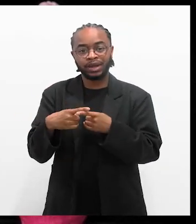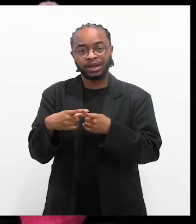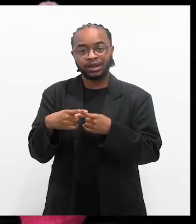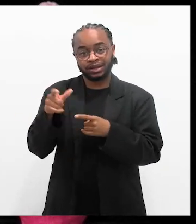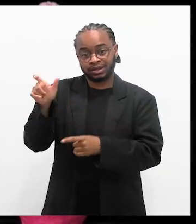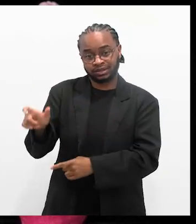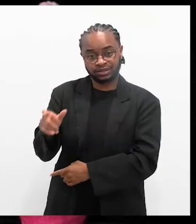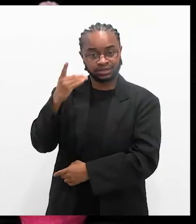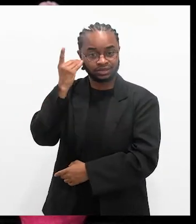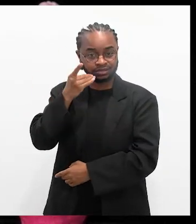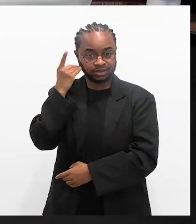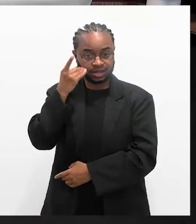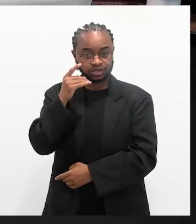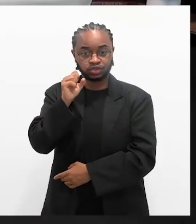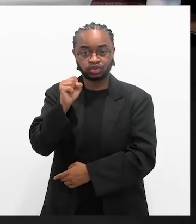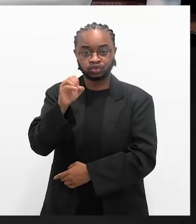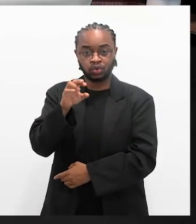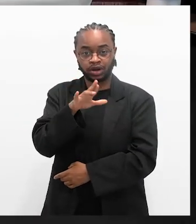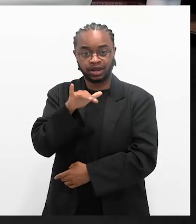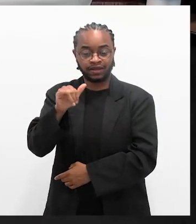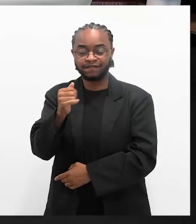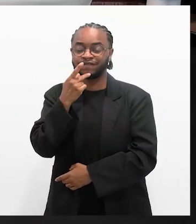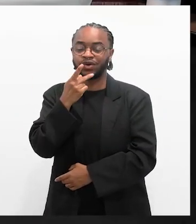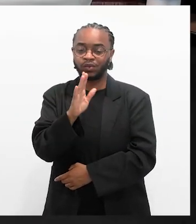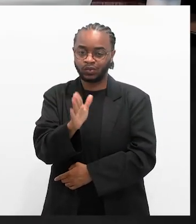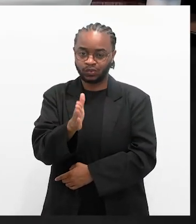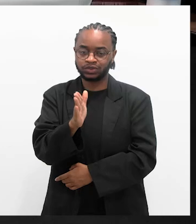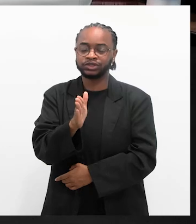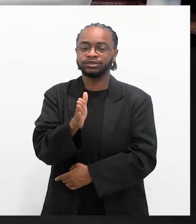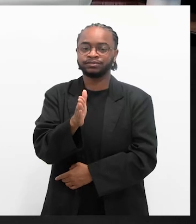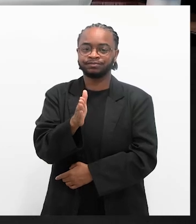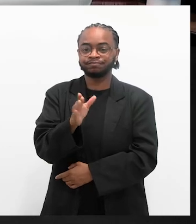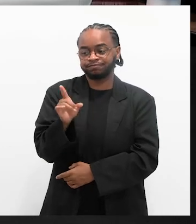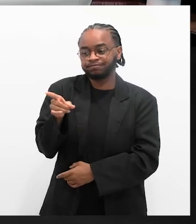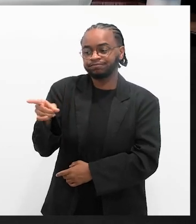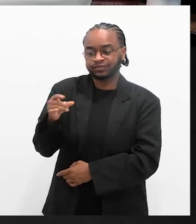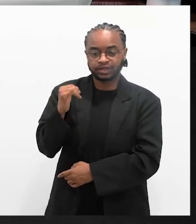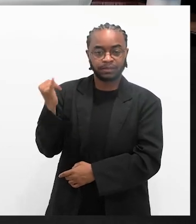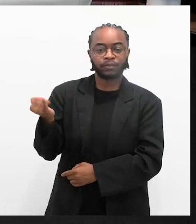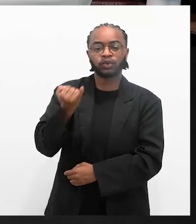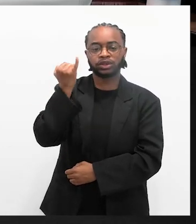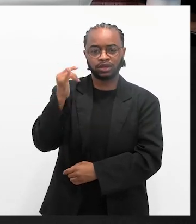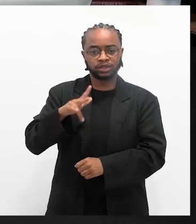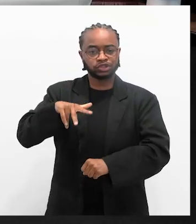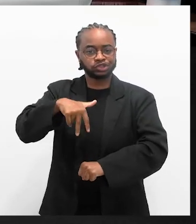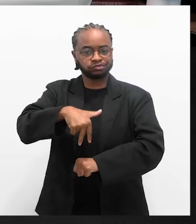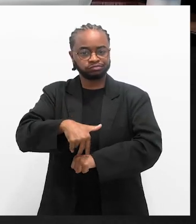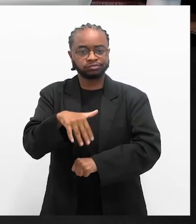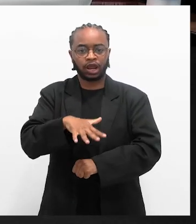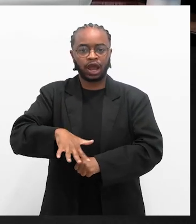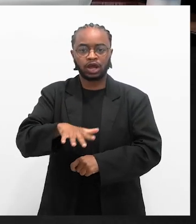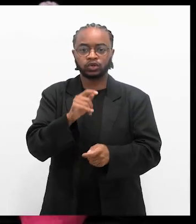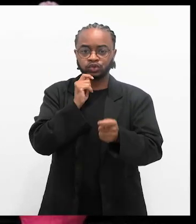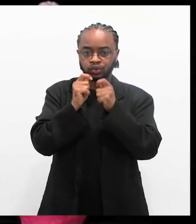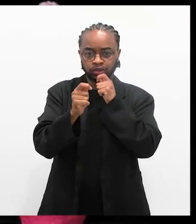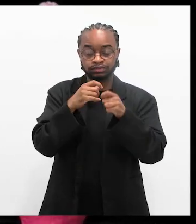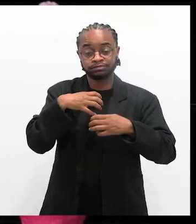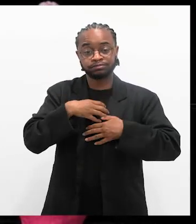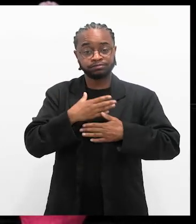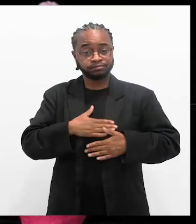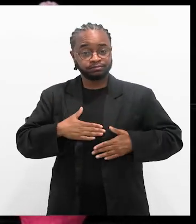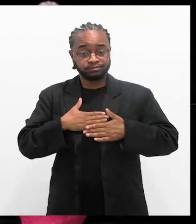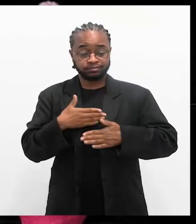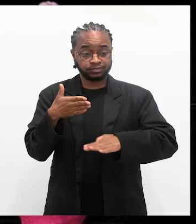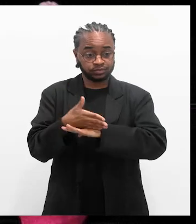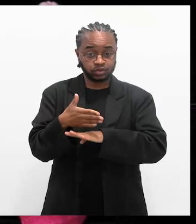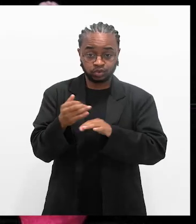como bem ressaltou a nossa deputada do coração, Soraya Santos, né, você é uma grande voz no jornalismo. Prazer de